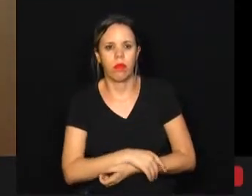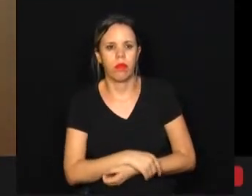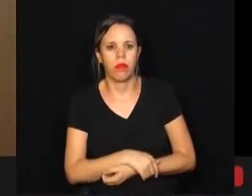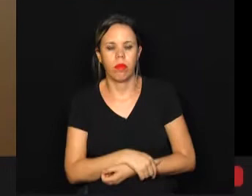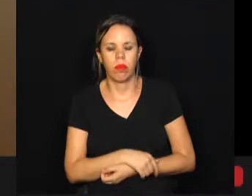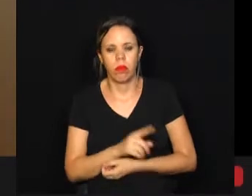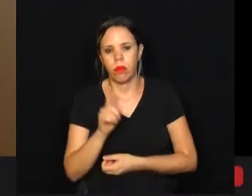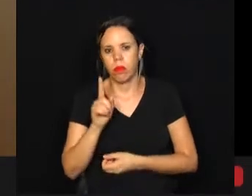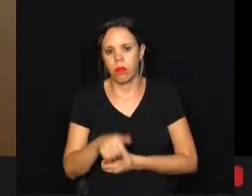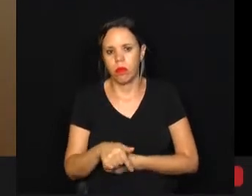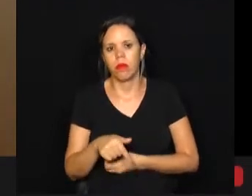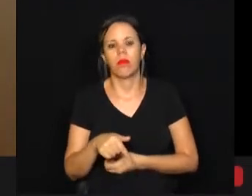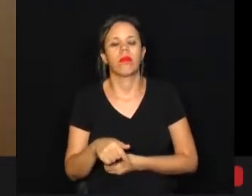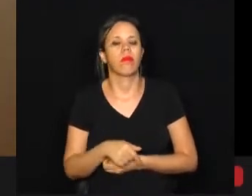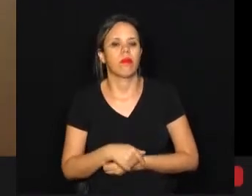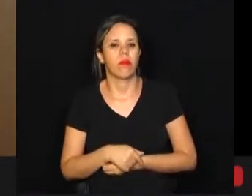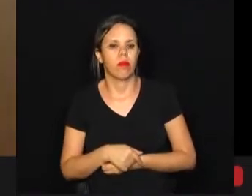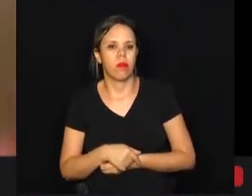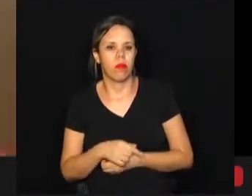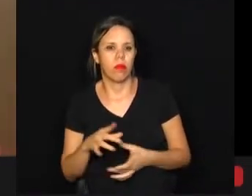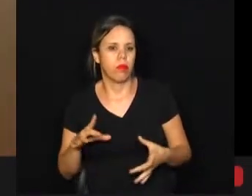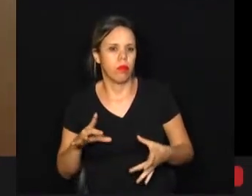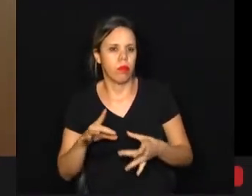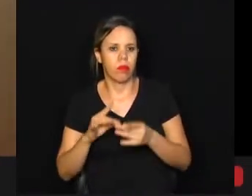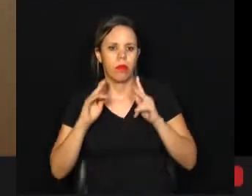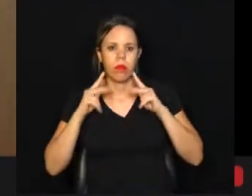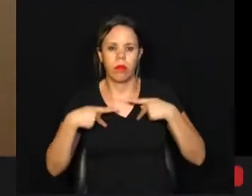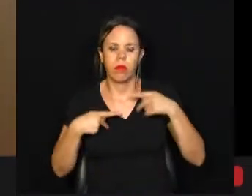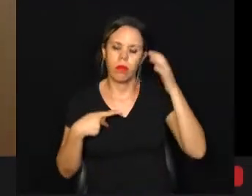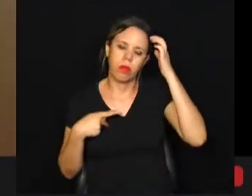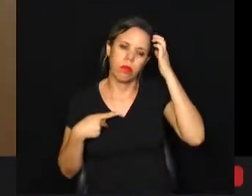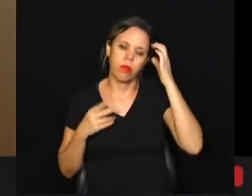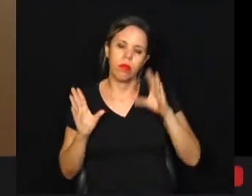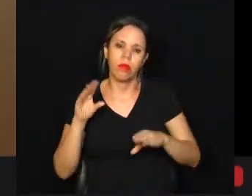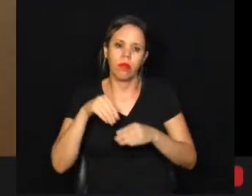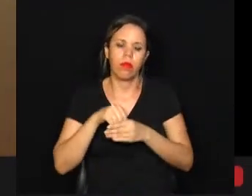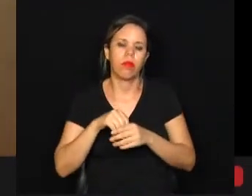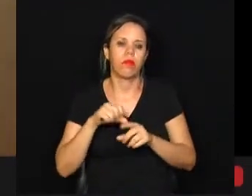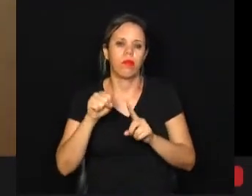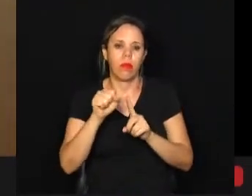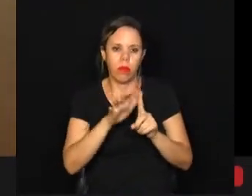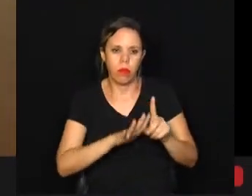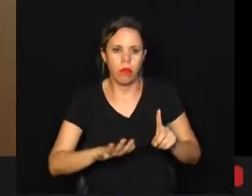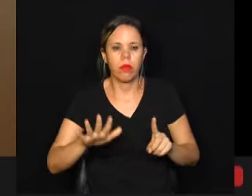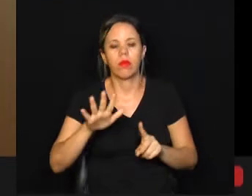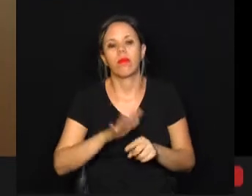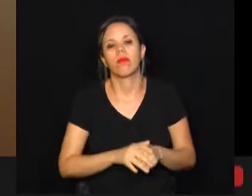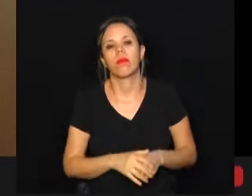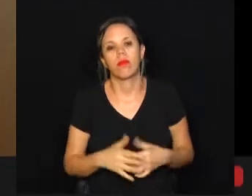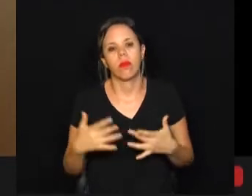é isso que estabelece relações humanas dentro da sociedade, solidárias,